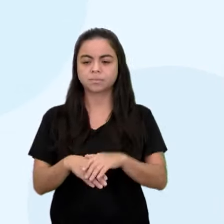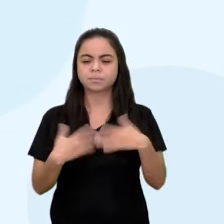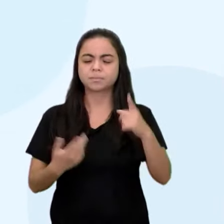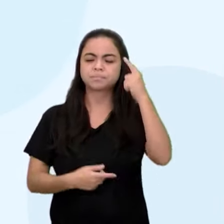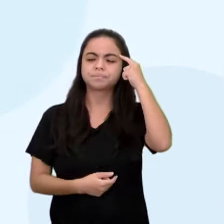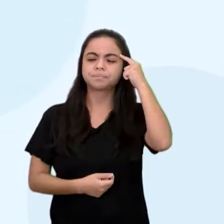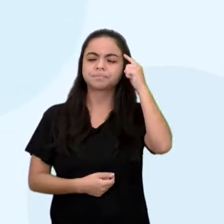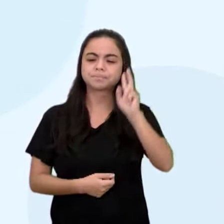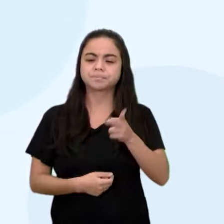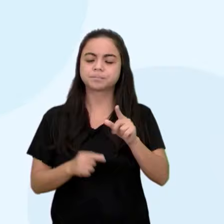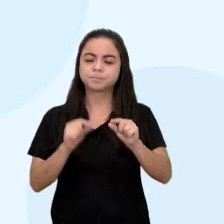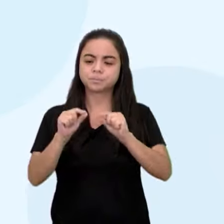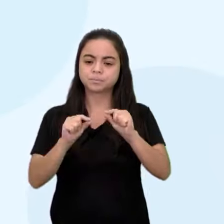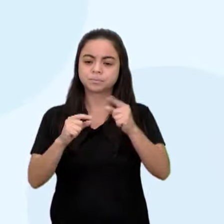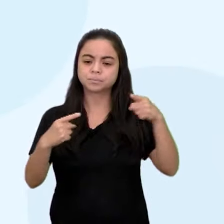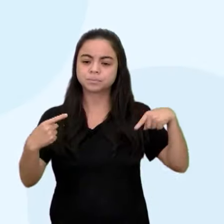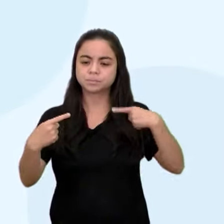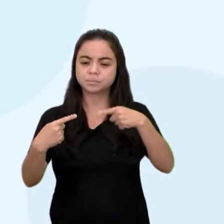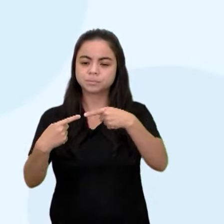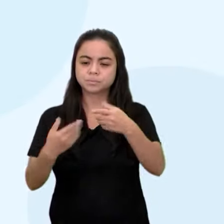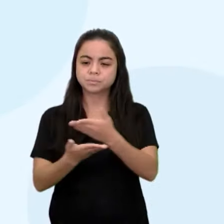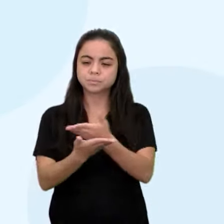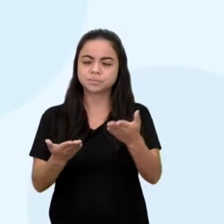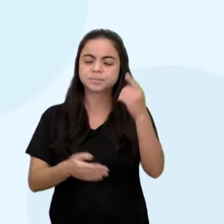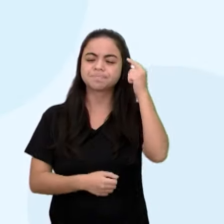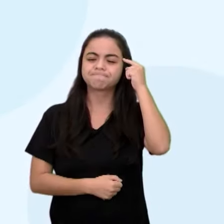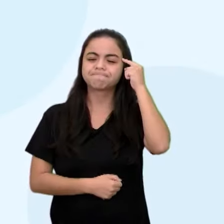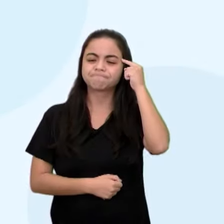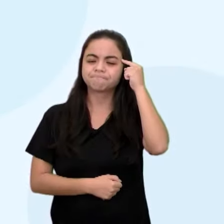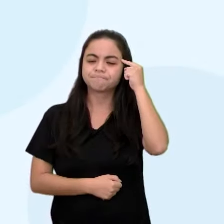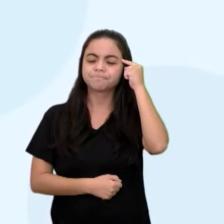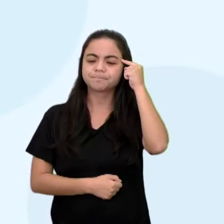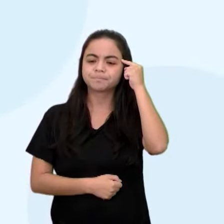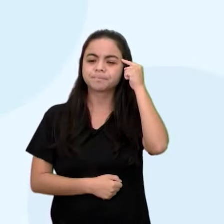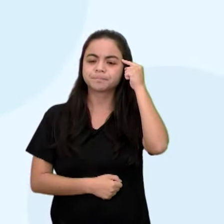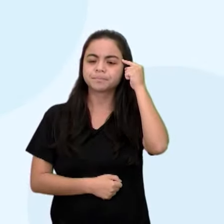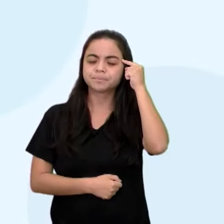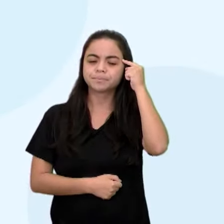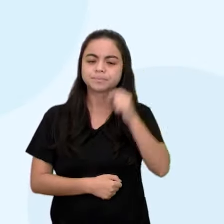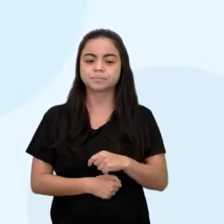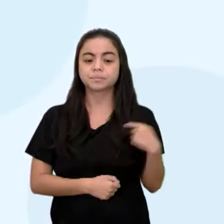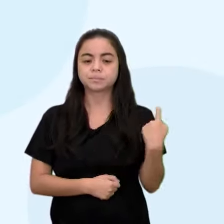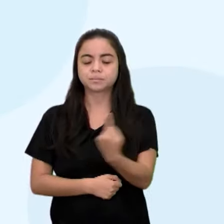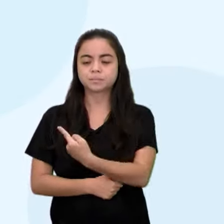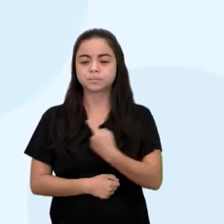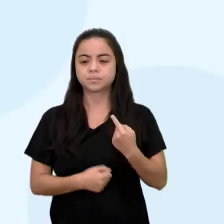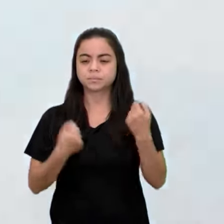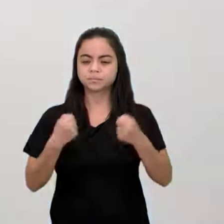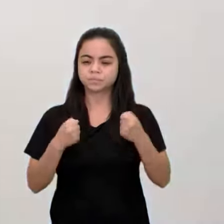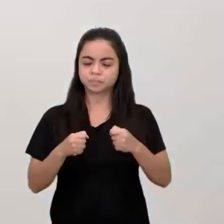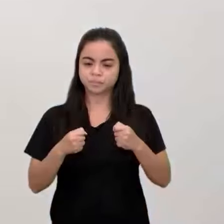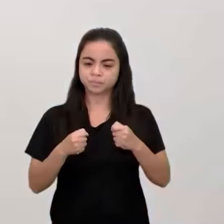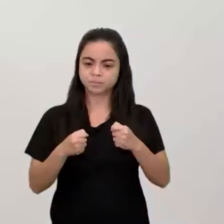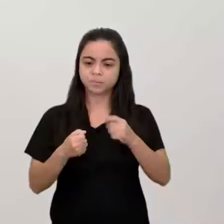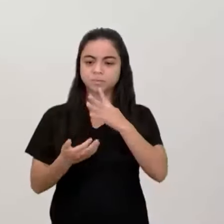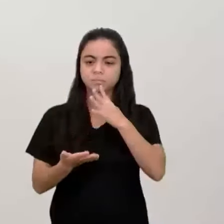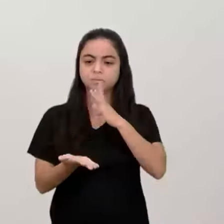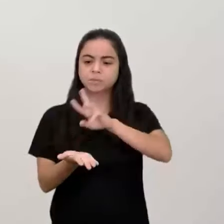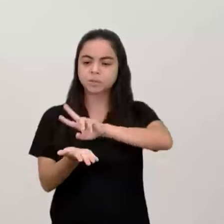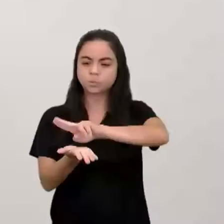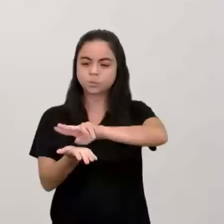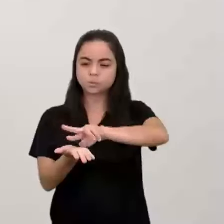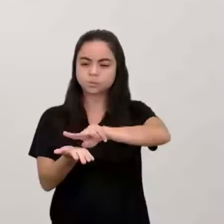pensando sempre no quê? O objetivo é que vocês pensem que nós precisamos conhecer as diversidades,